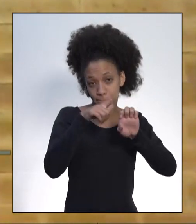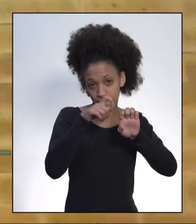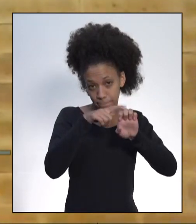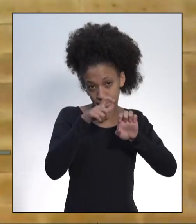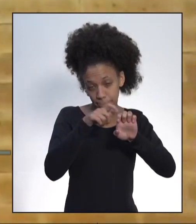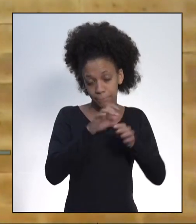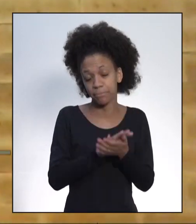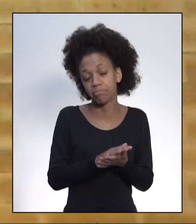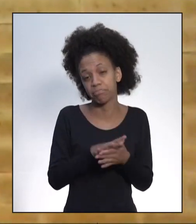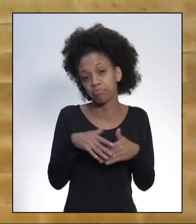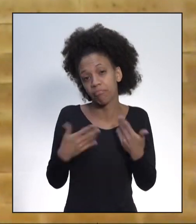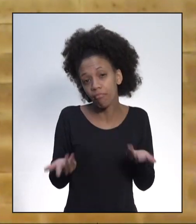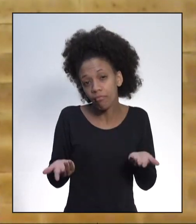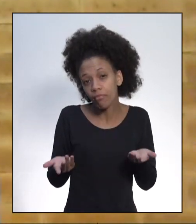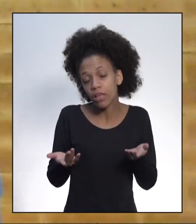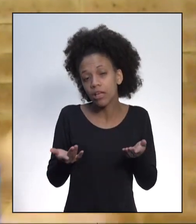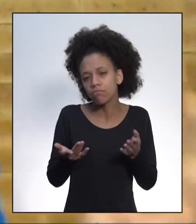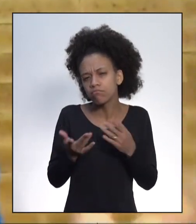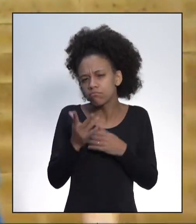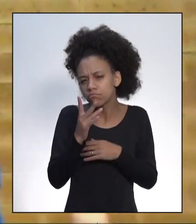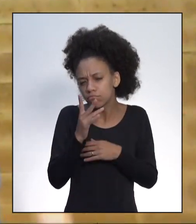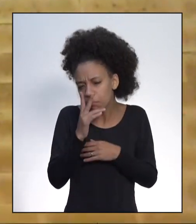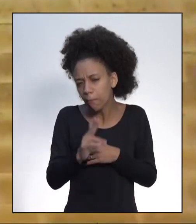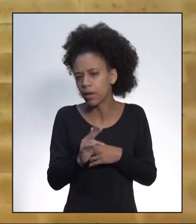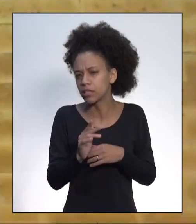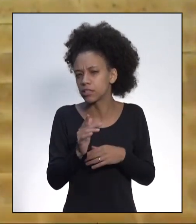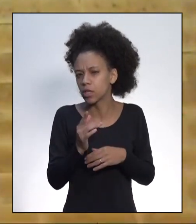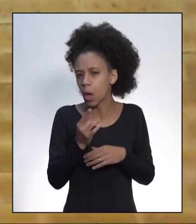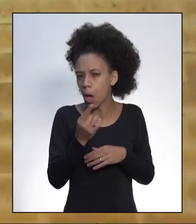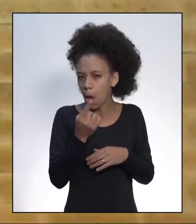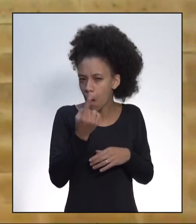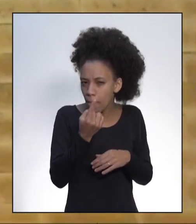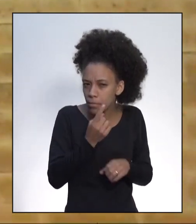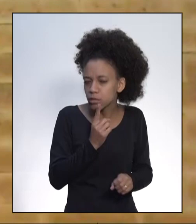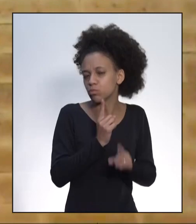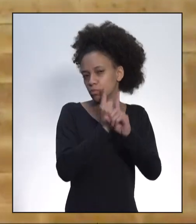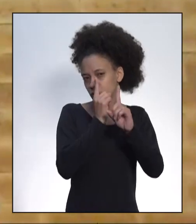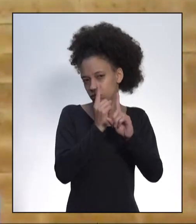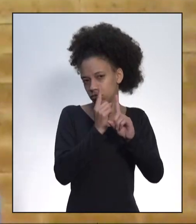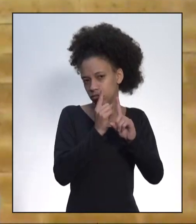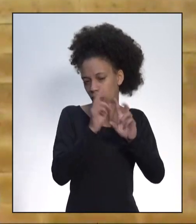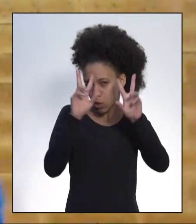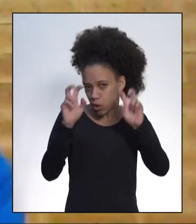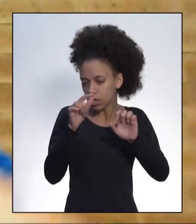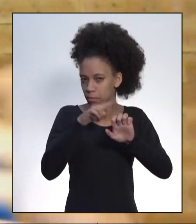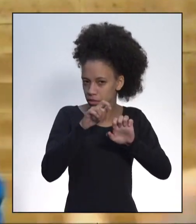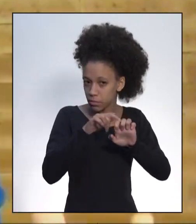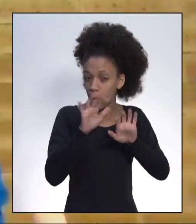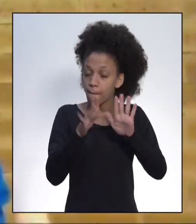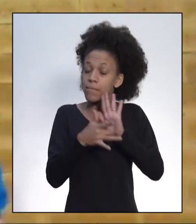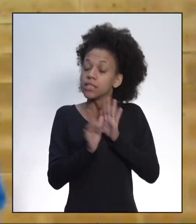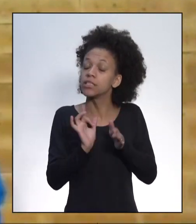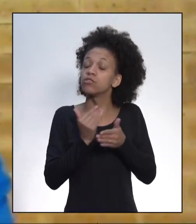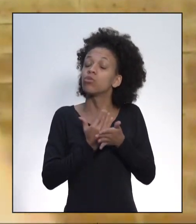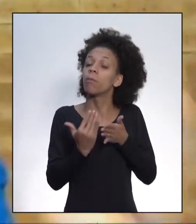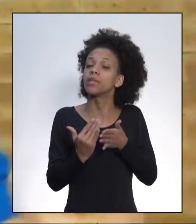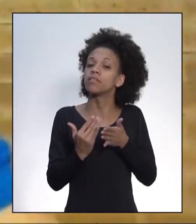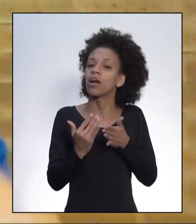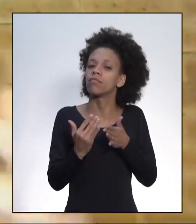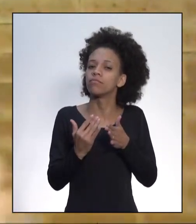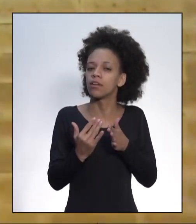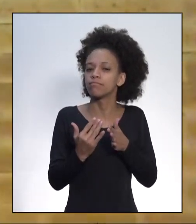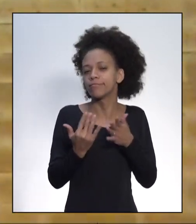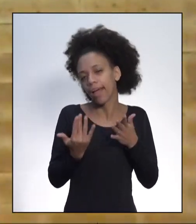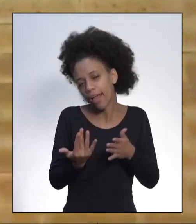empreendedorismo. Me parece que esse é o primeiro encontro, né, dessa seletiva de empreendedorismo. E antes de eu começar me